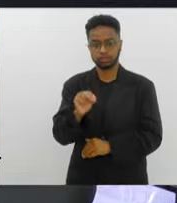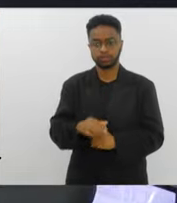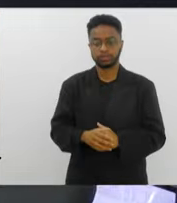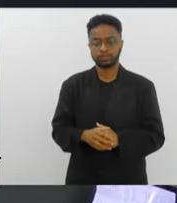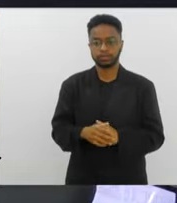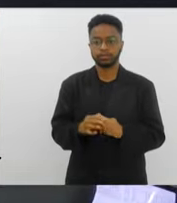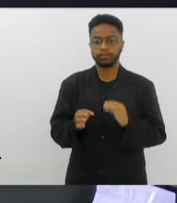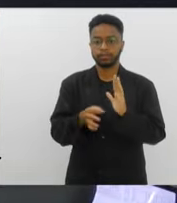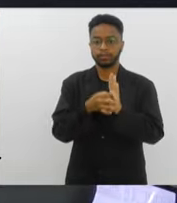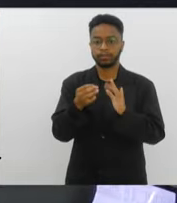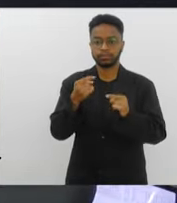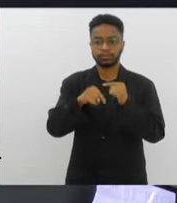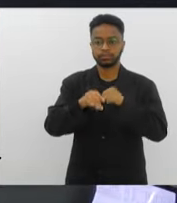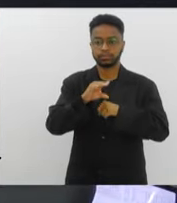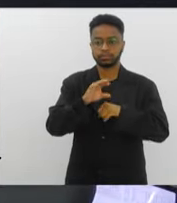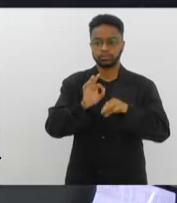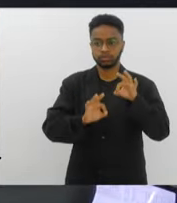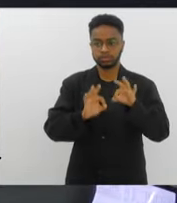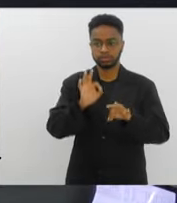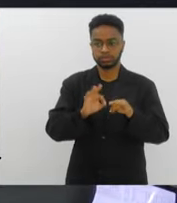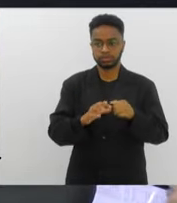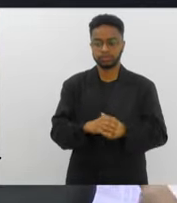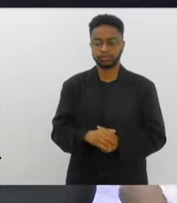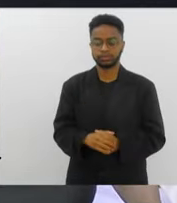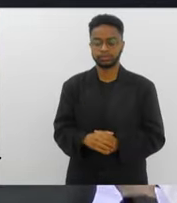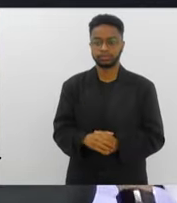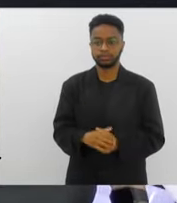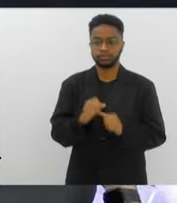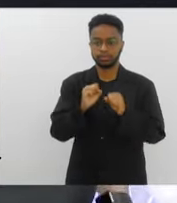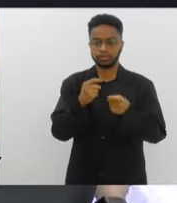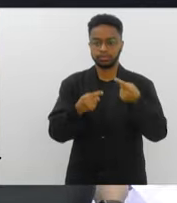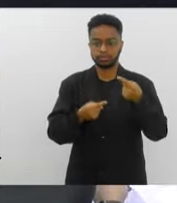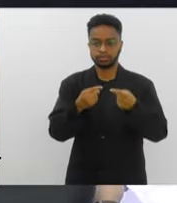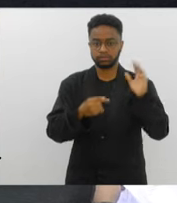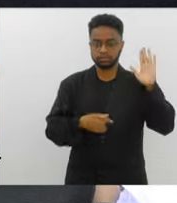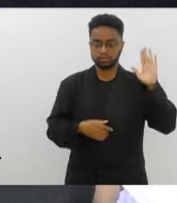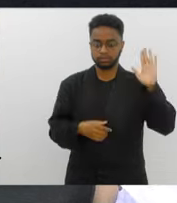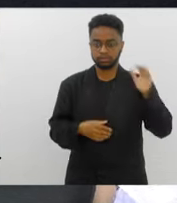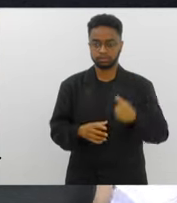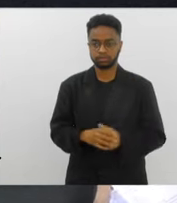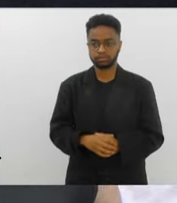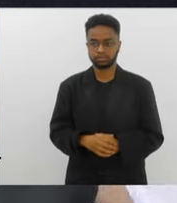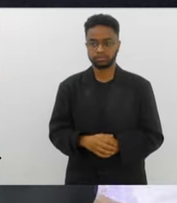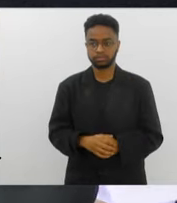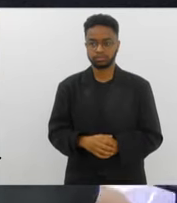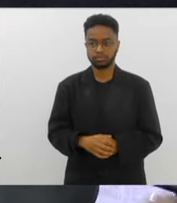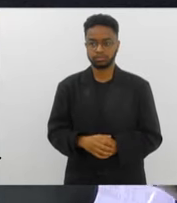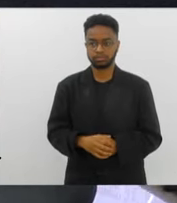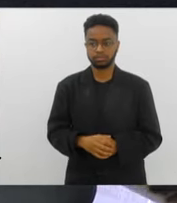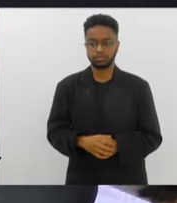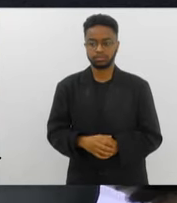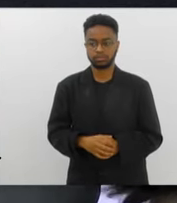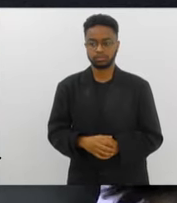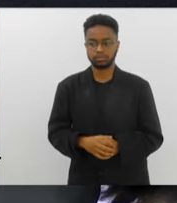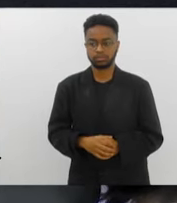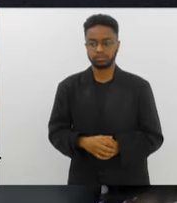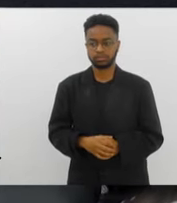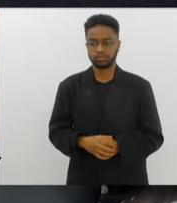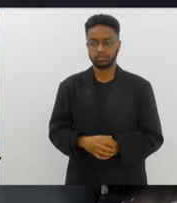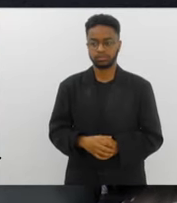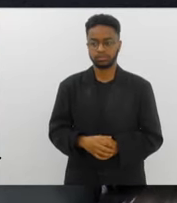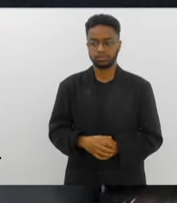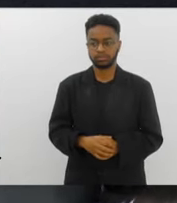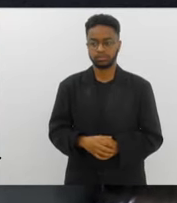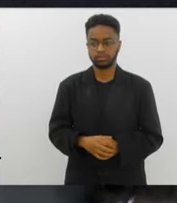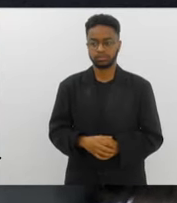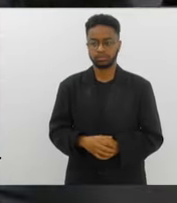Parecer pela injuridicidade, senhor presidente. Em discussão. Para discutir, presidente. Para discutir, deputada Érica. Presidente. Depois, deputado